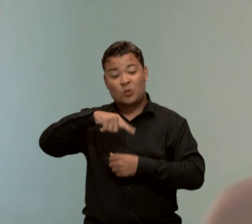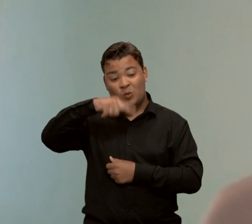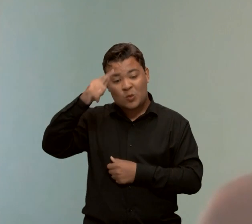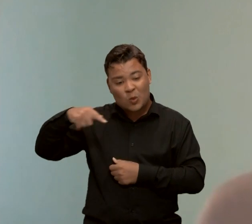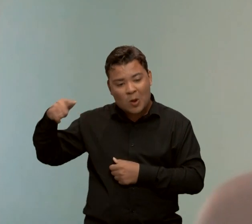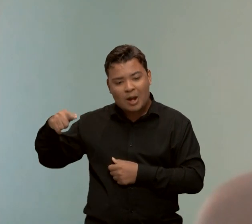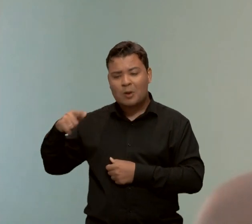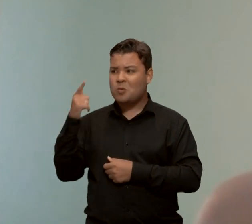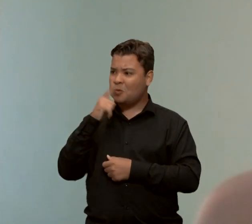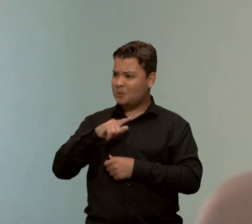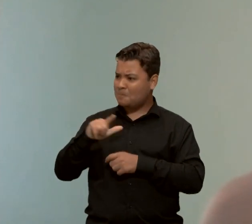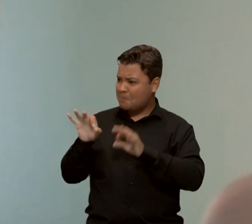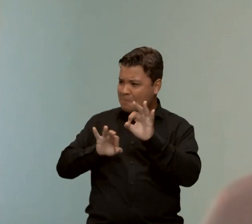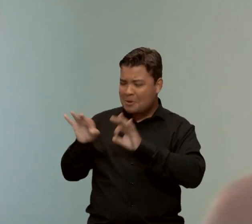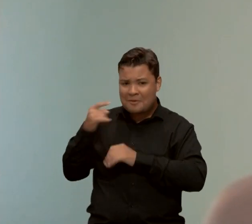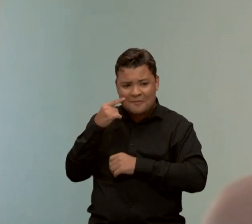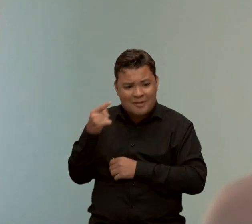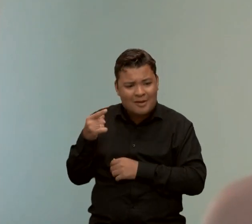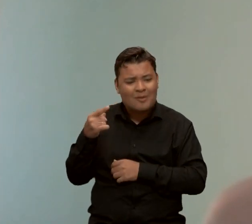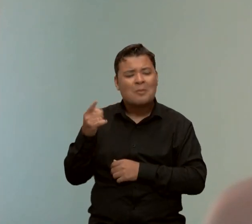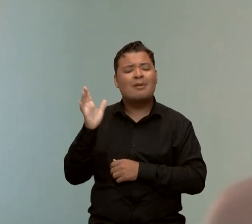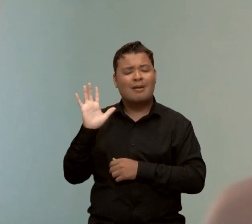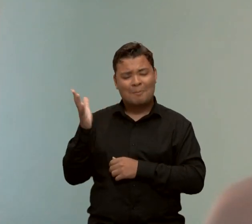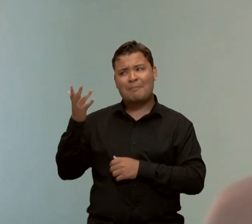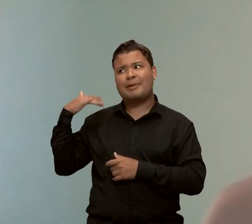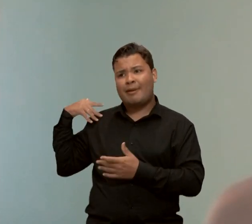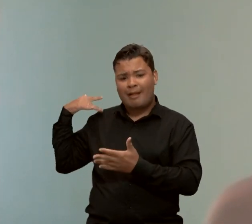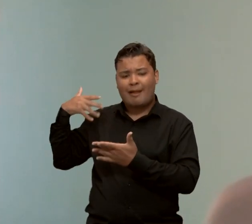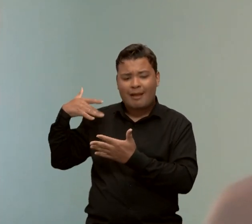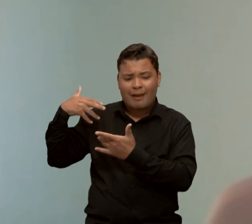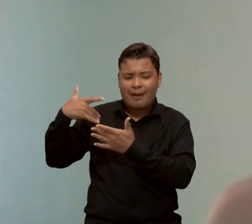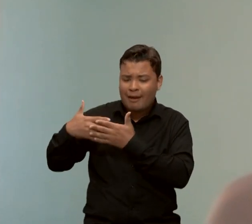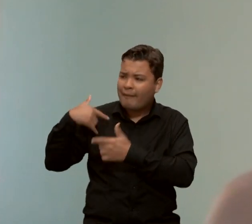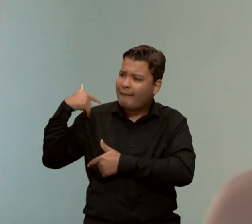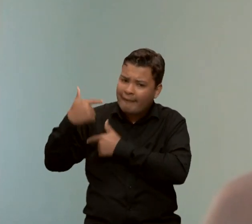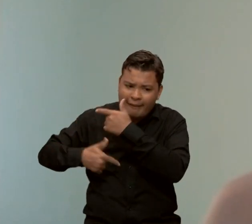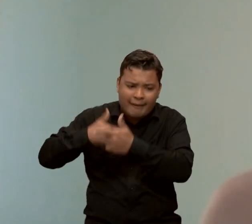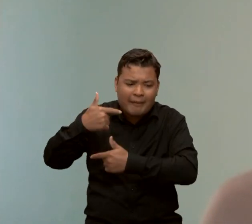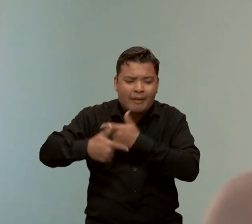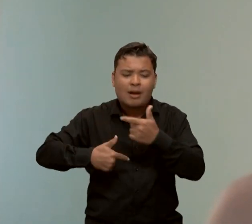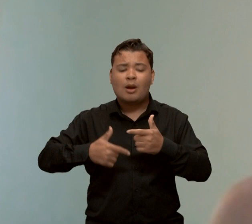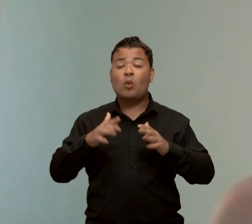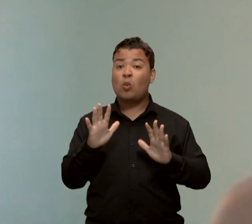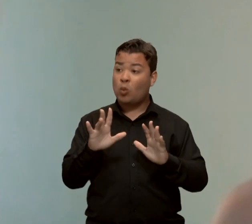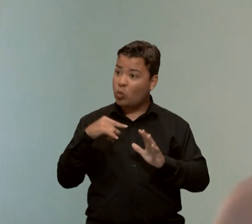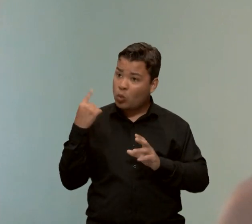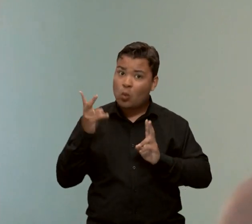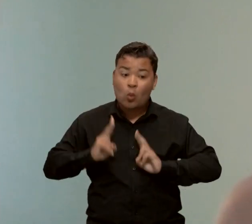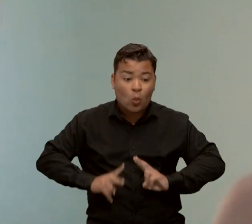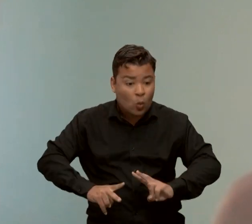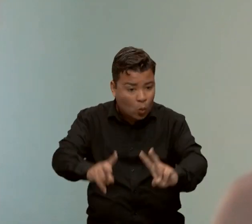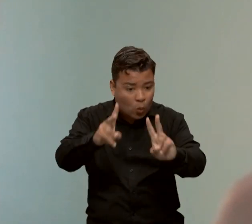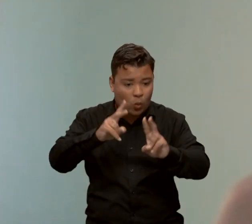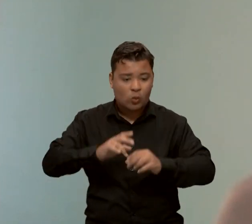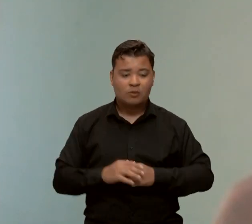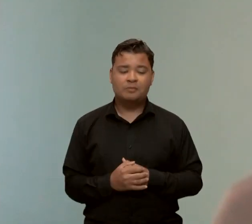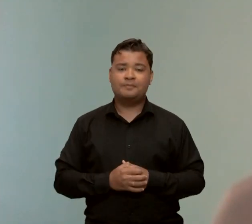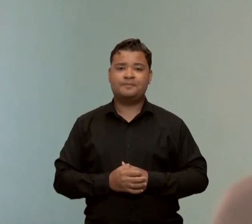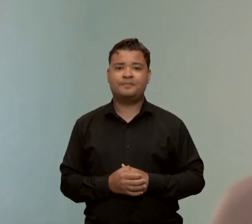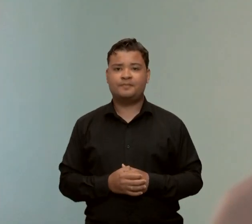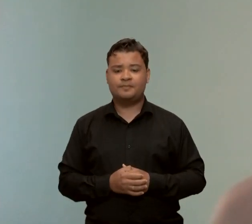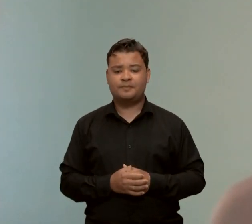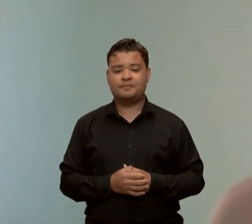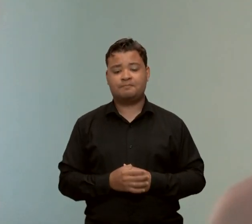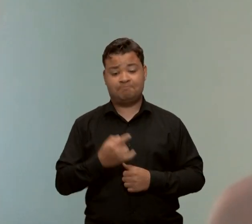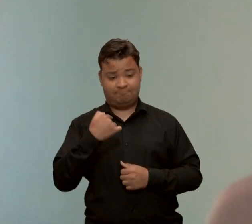longo caminho, uma longa jornada e que ainda continuamos nessas andanças.